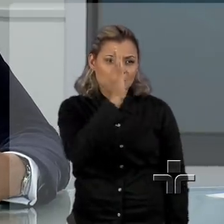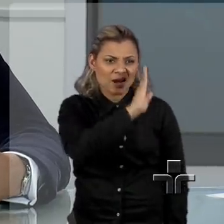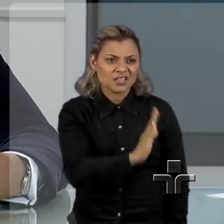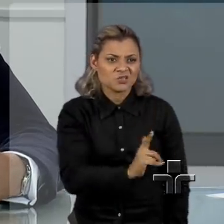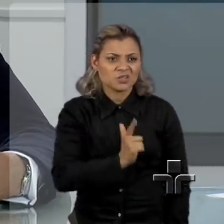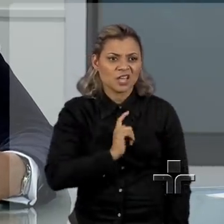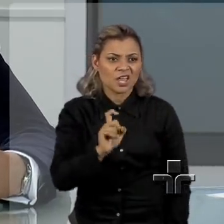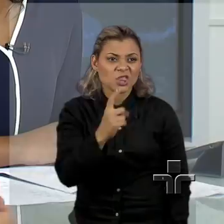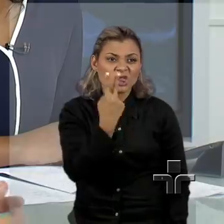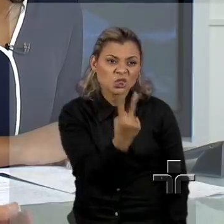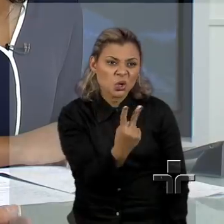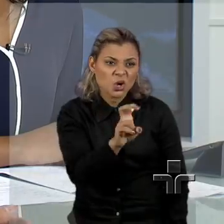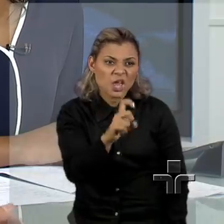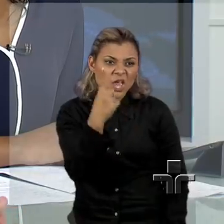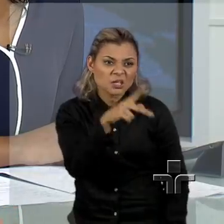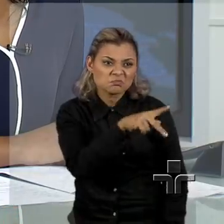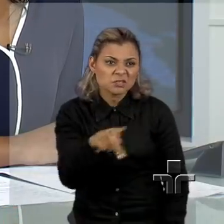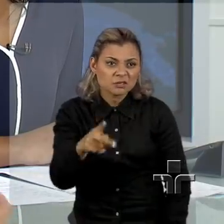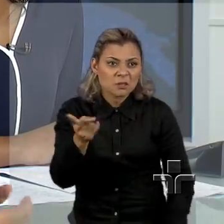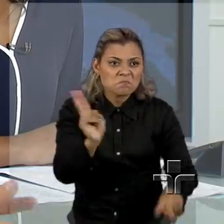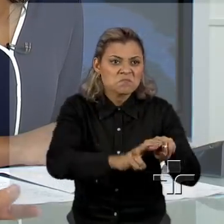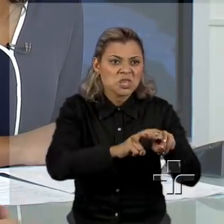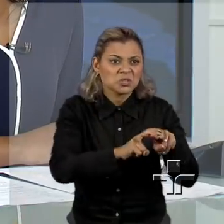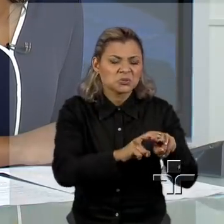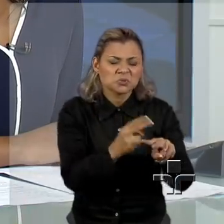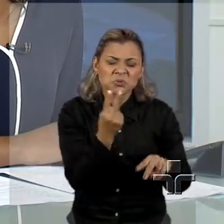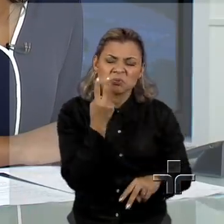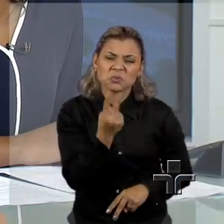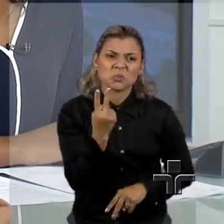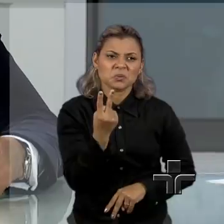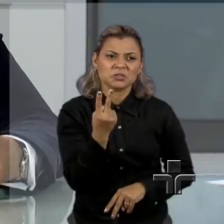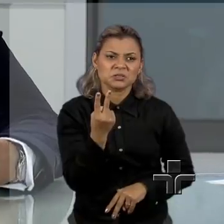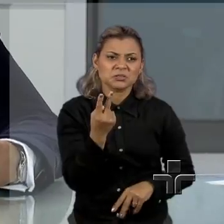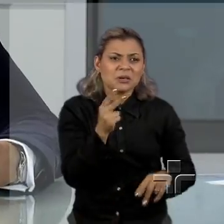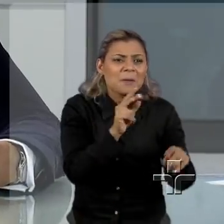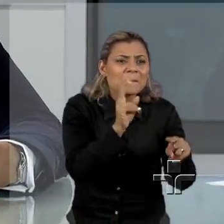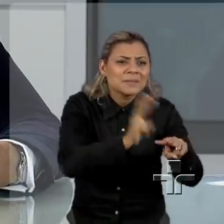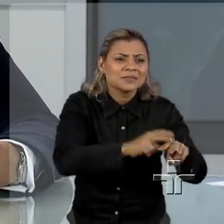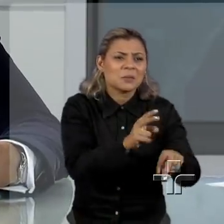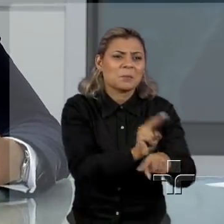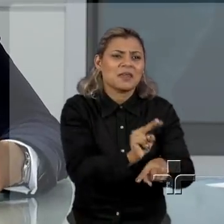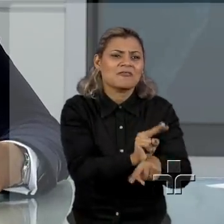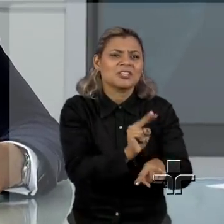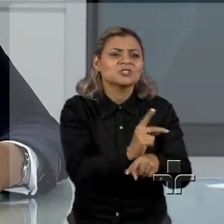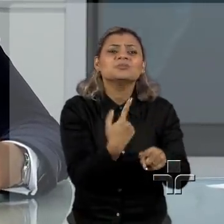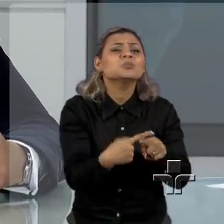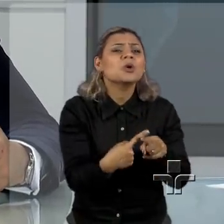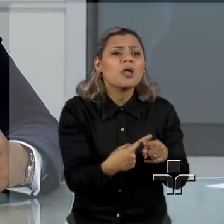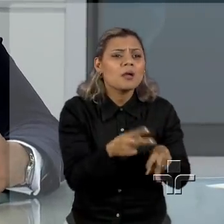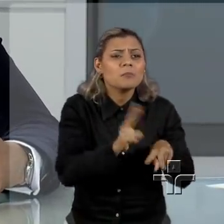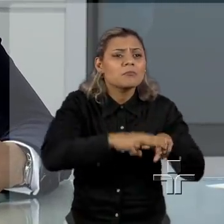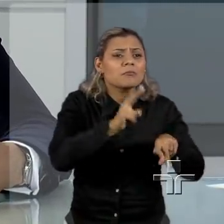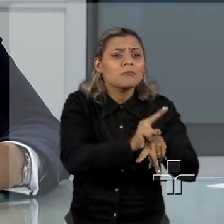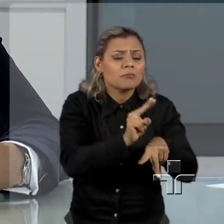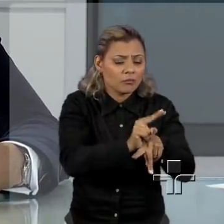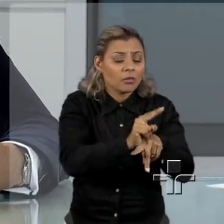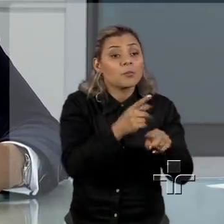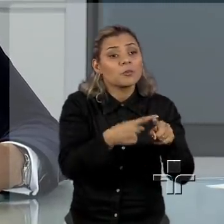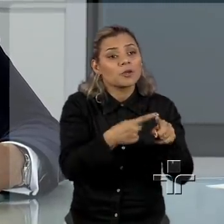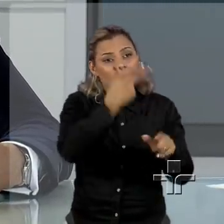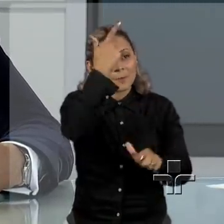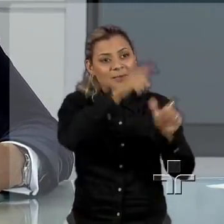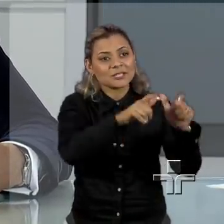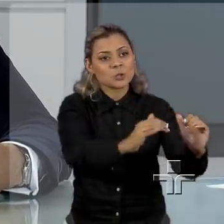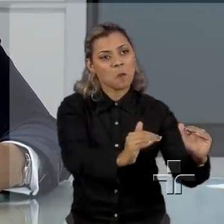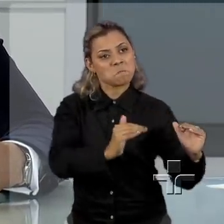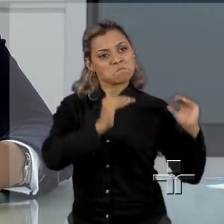2 ex-presidentes presos, um ainda em prisão preventiva. E por que a prisão preventiva? Ela é necessária porque são pessoas de alto